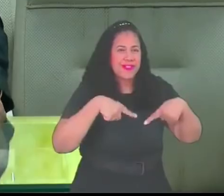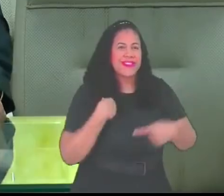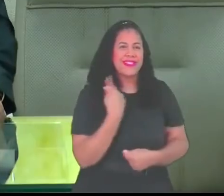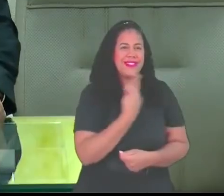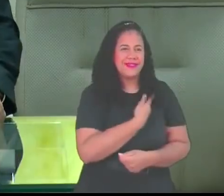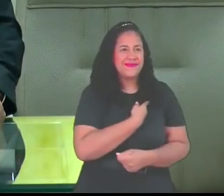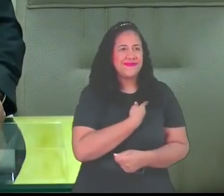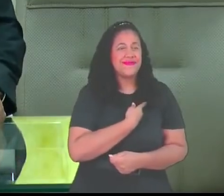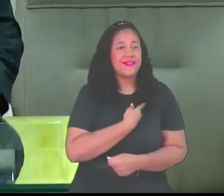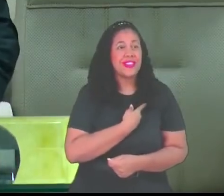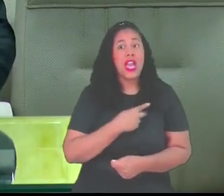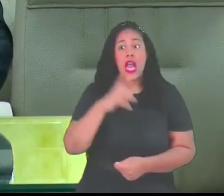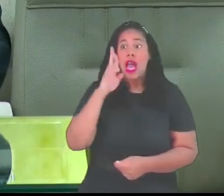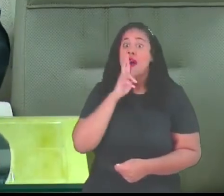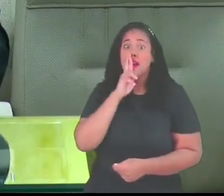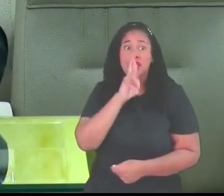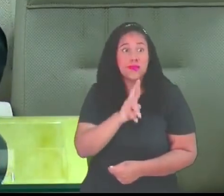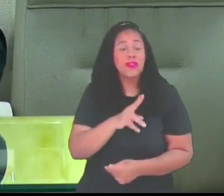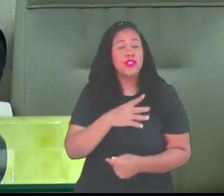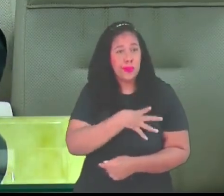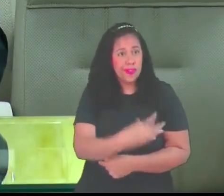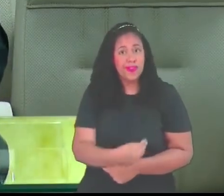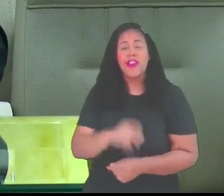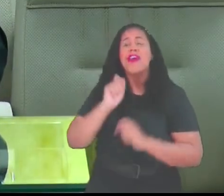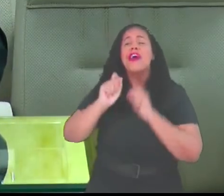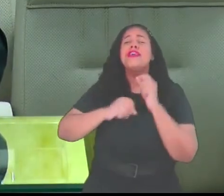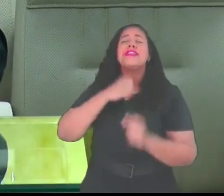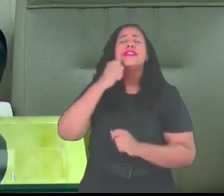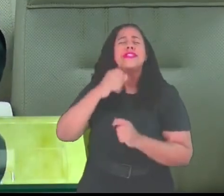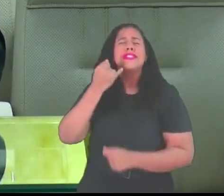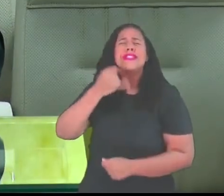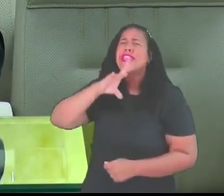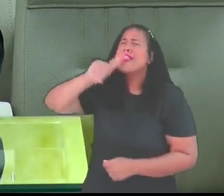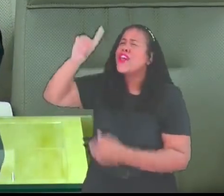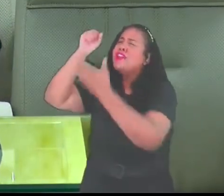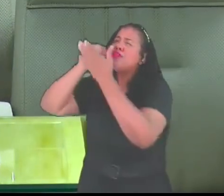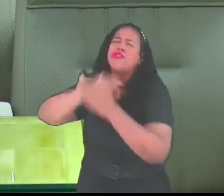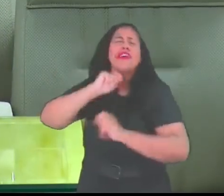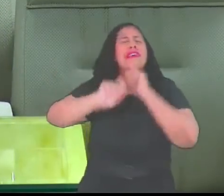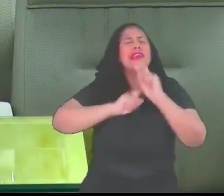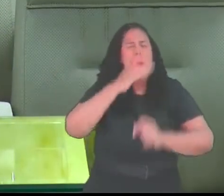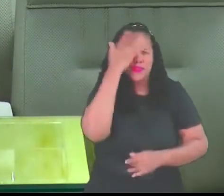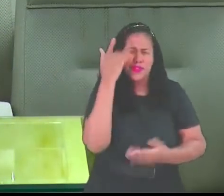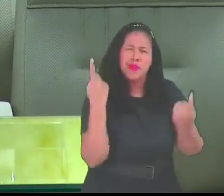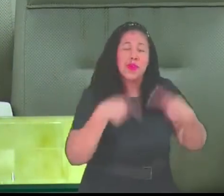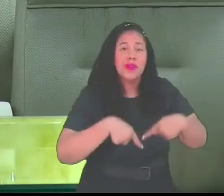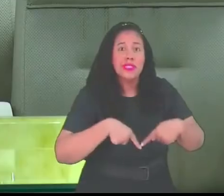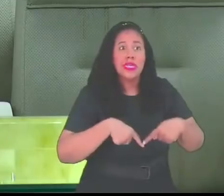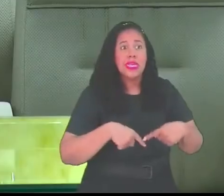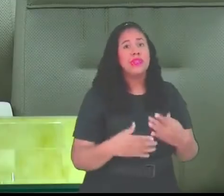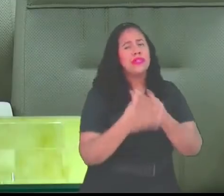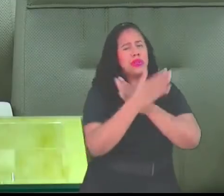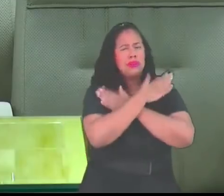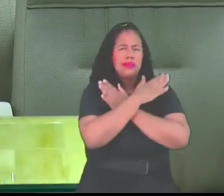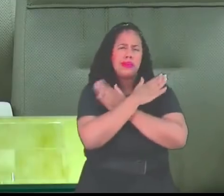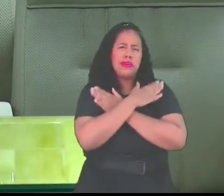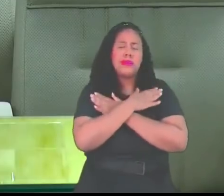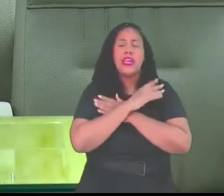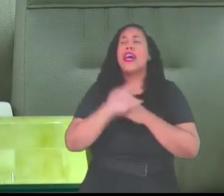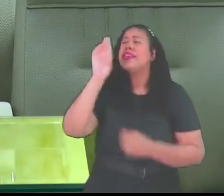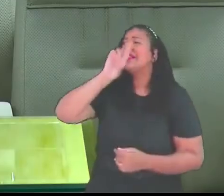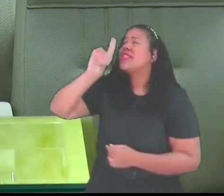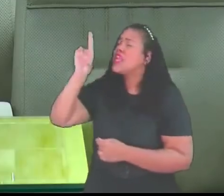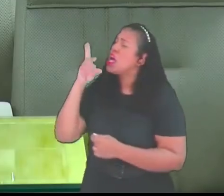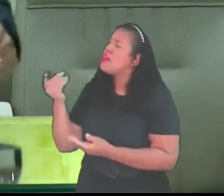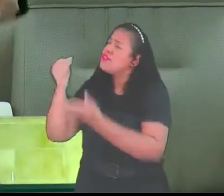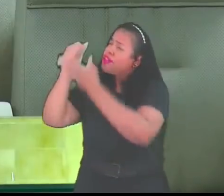A resposta é para os filhos, se Deus é por nós, quem será contra nós? está desempregado, se Deus é por nós, quem será